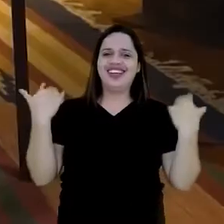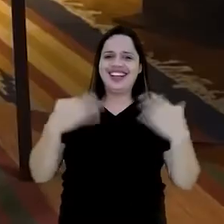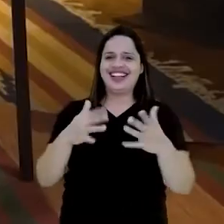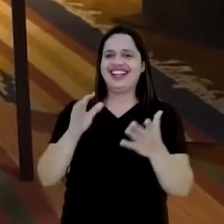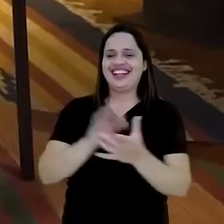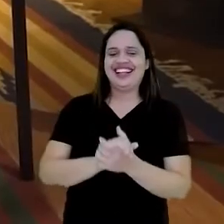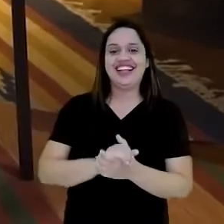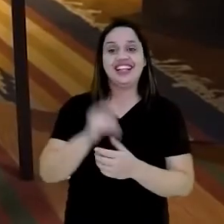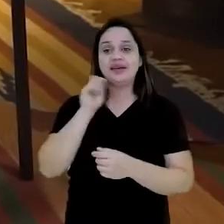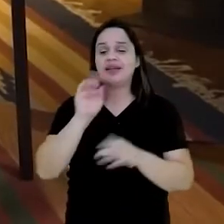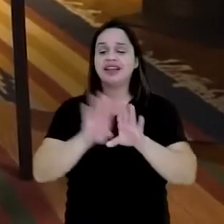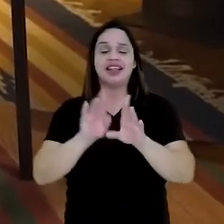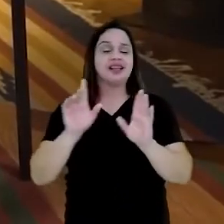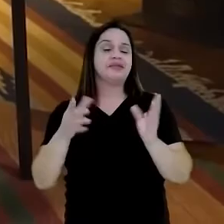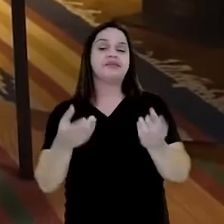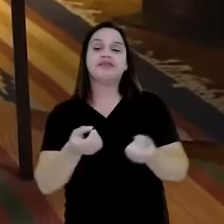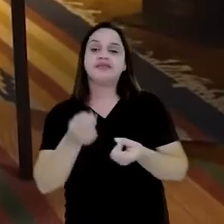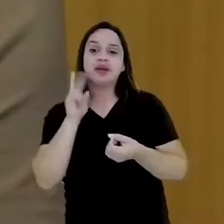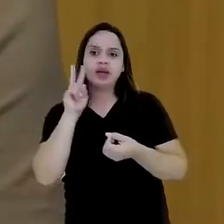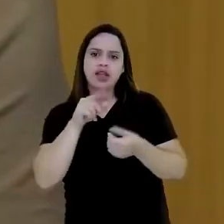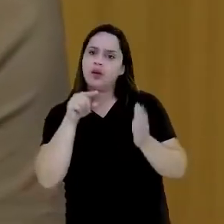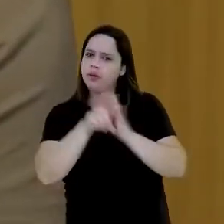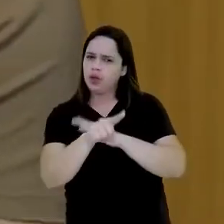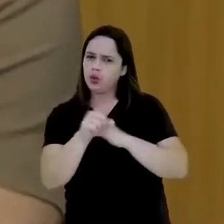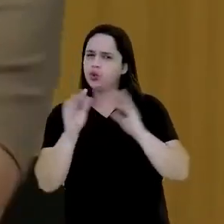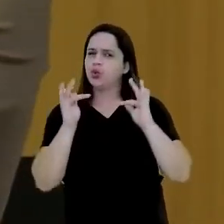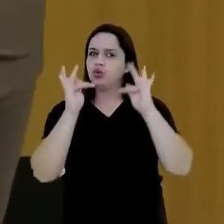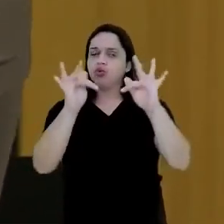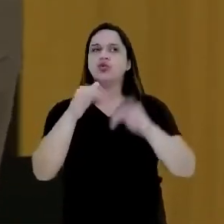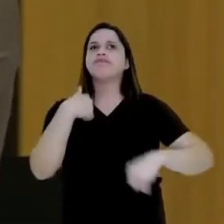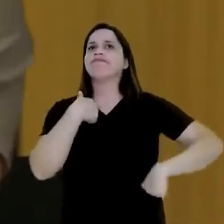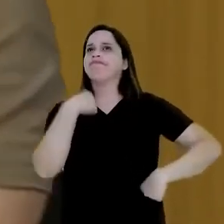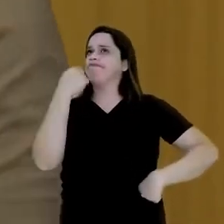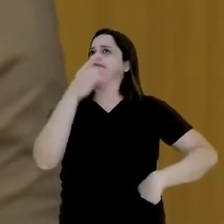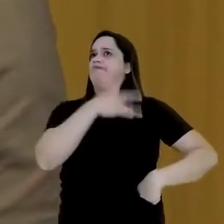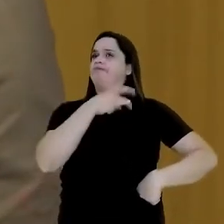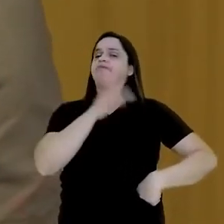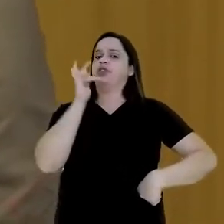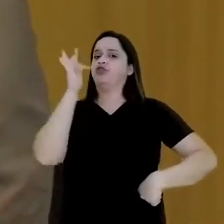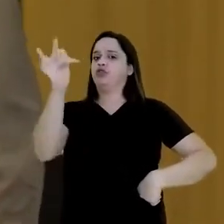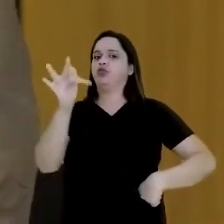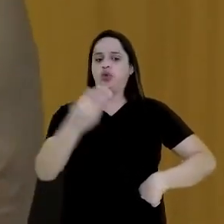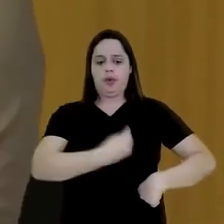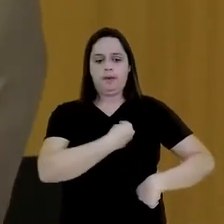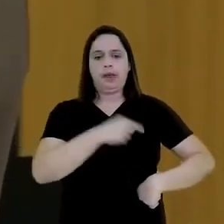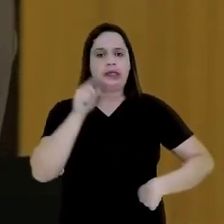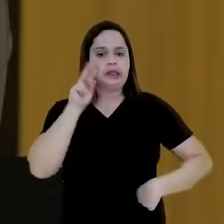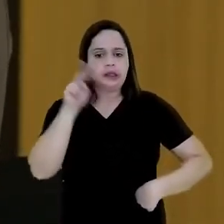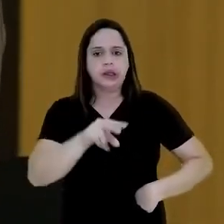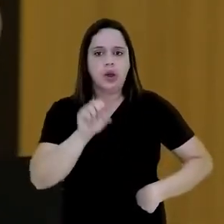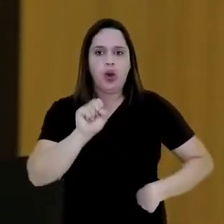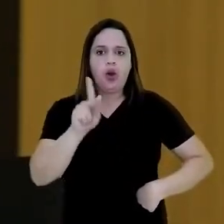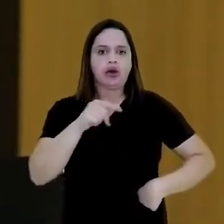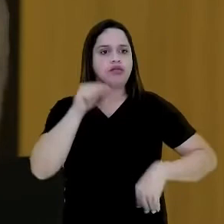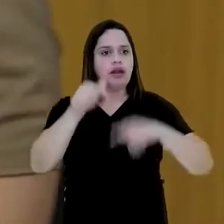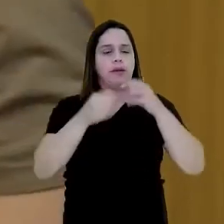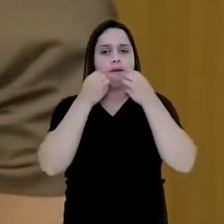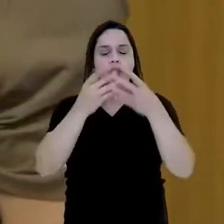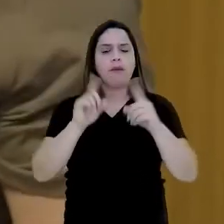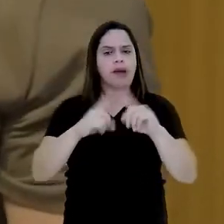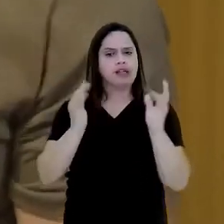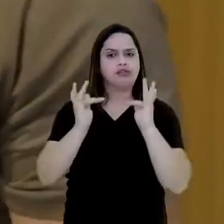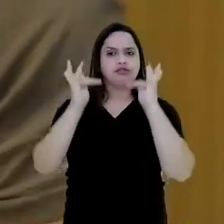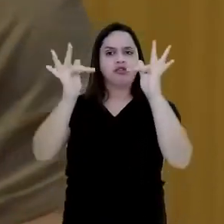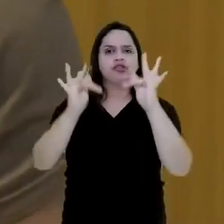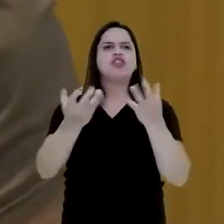mais para um junto você mas assim é possível no futuro eu tenho medo do futuro o presente tá ok você tá